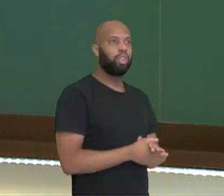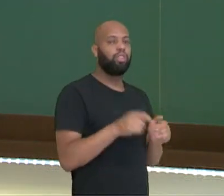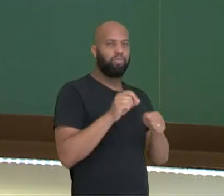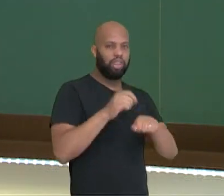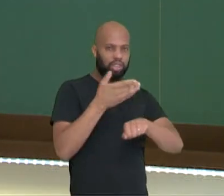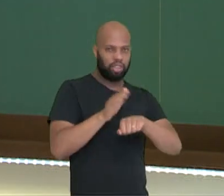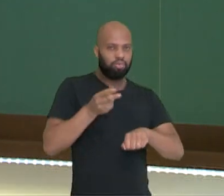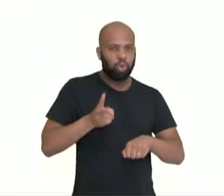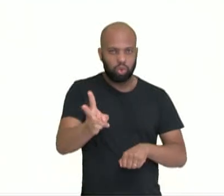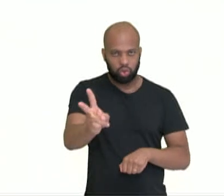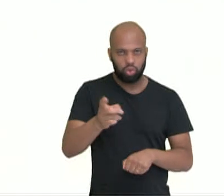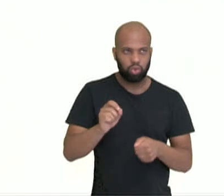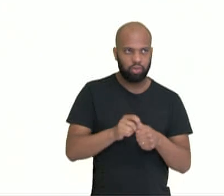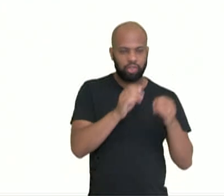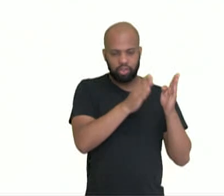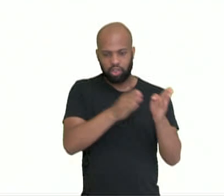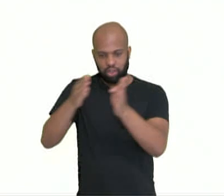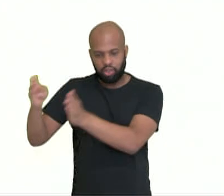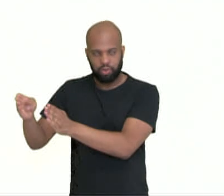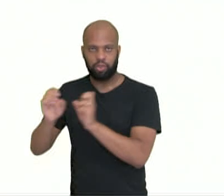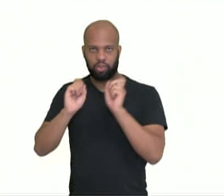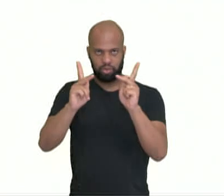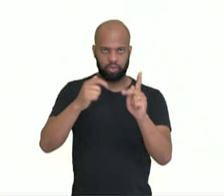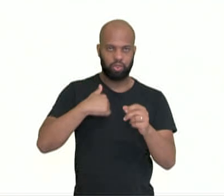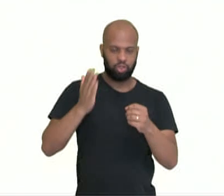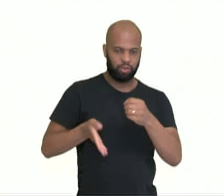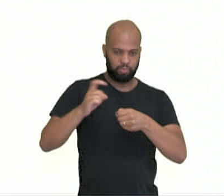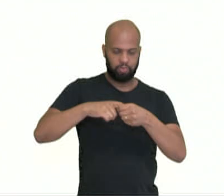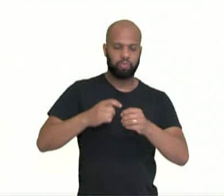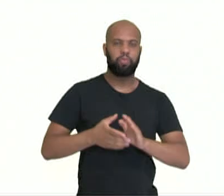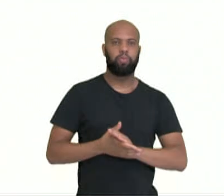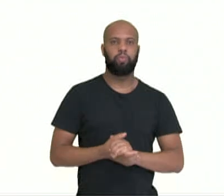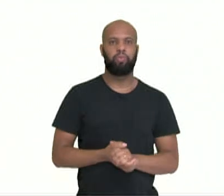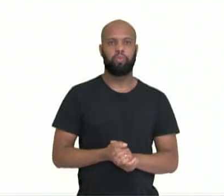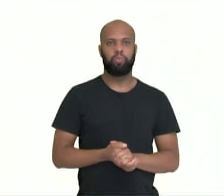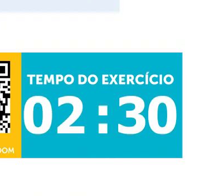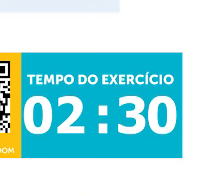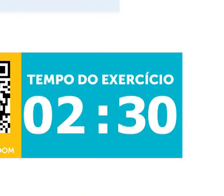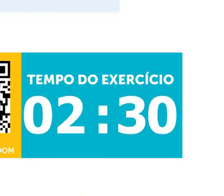vocês terminarem aí o segundo e o terceiro mês. Legal? Já voltamos.